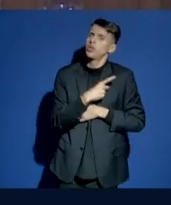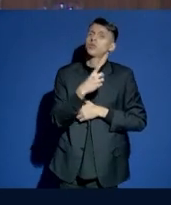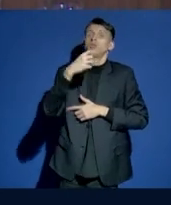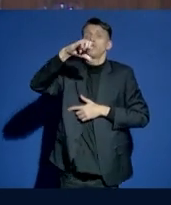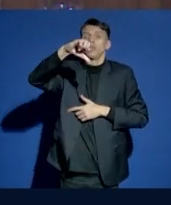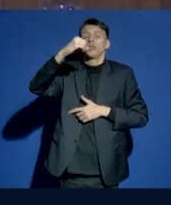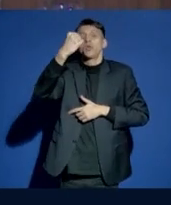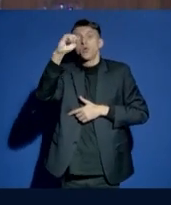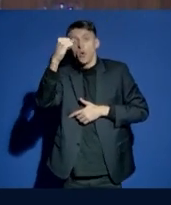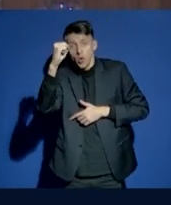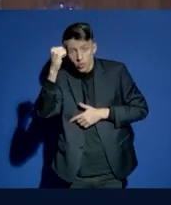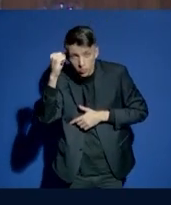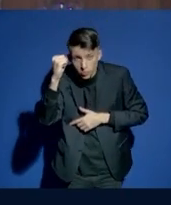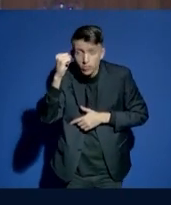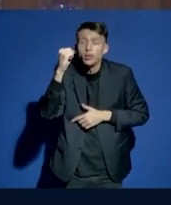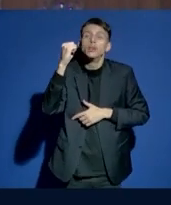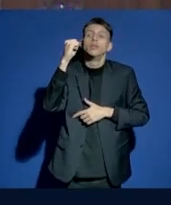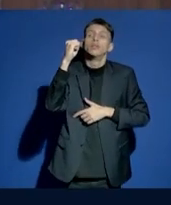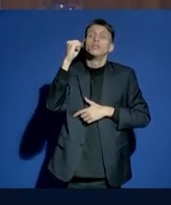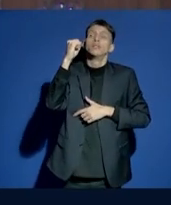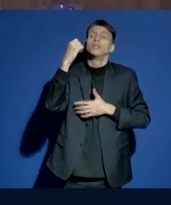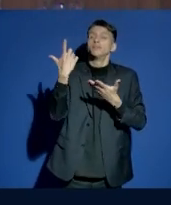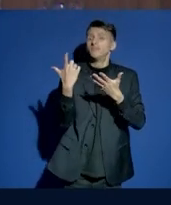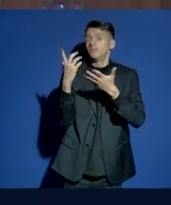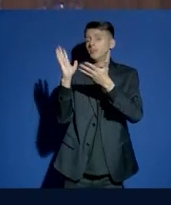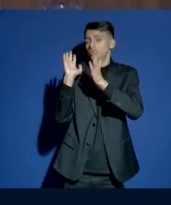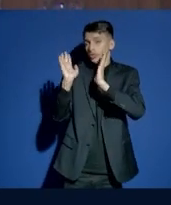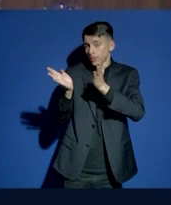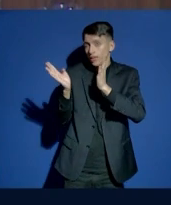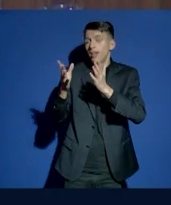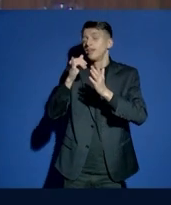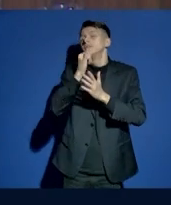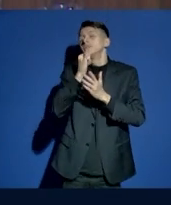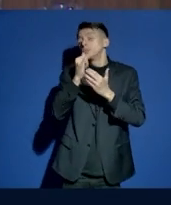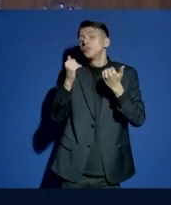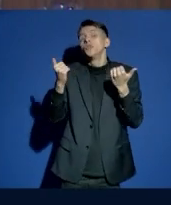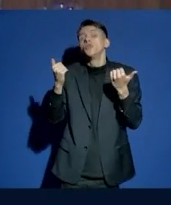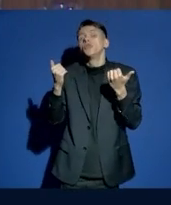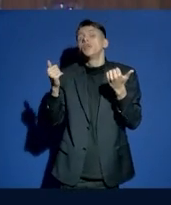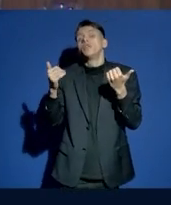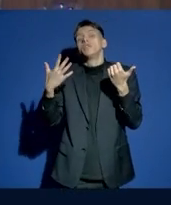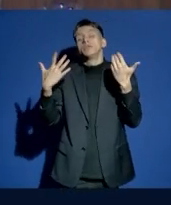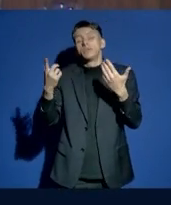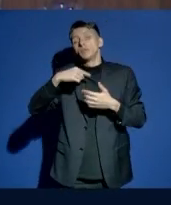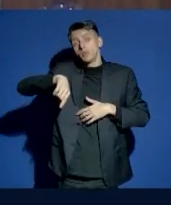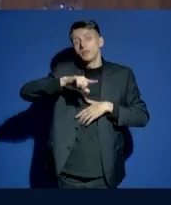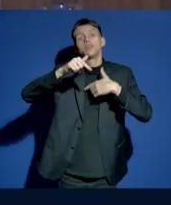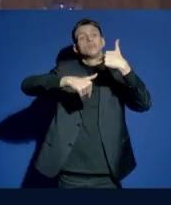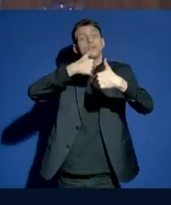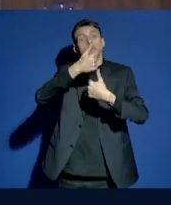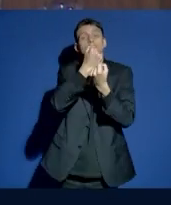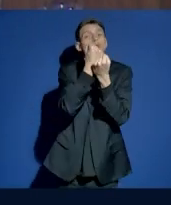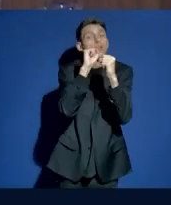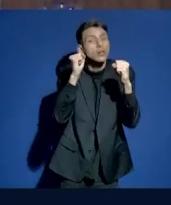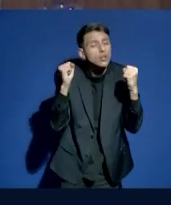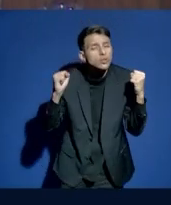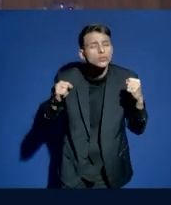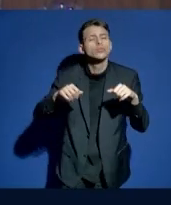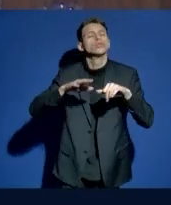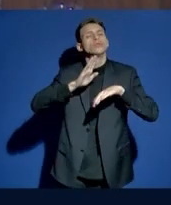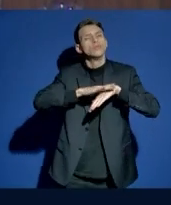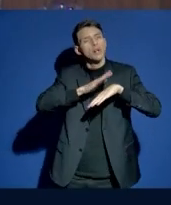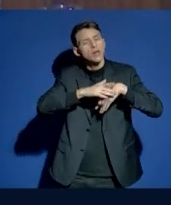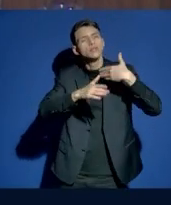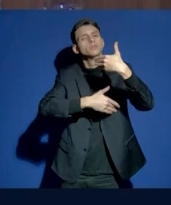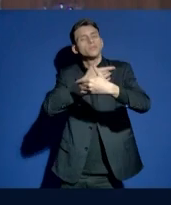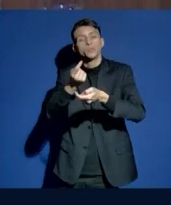98,5% no escopo 3. Então, fora de casa, é tudo. Então, é um trabalho grande, a gente fez todo o assessment desse todo o